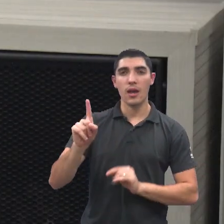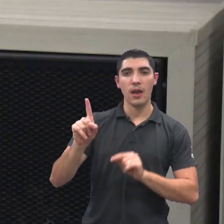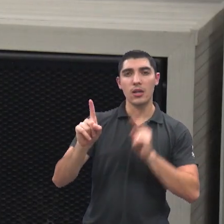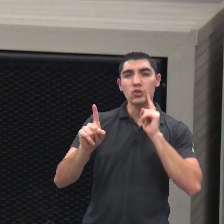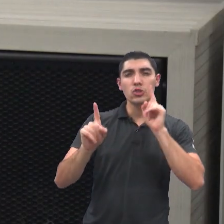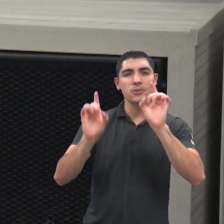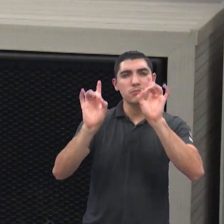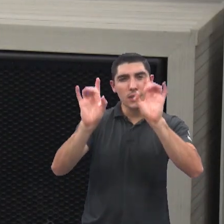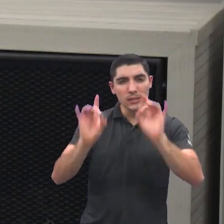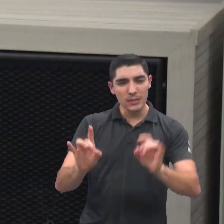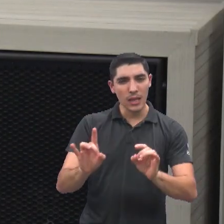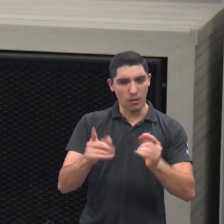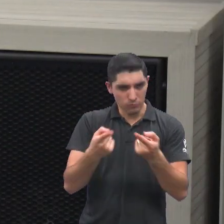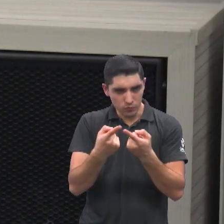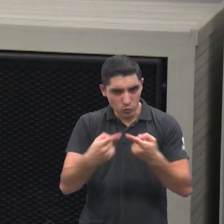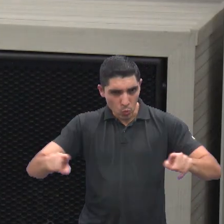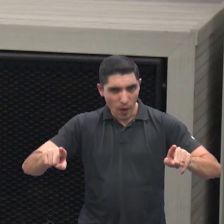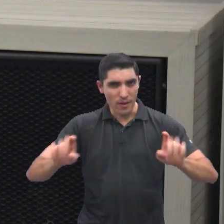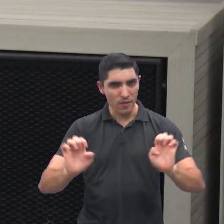calendário oficial da cidade.